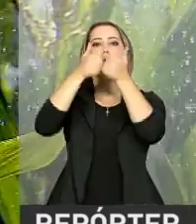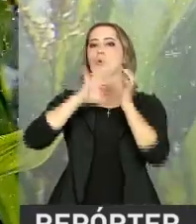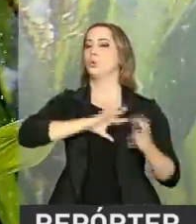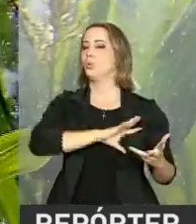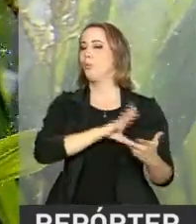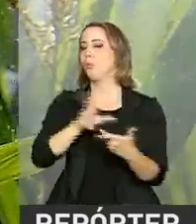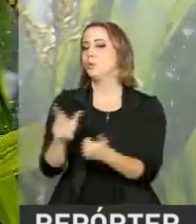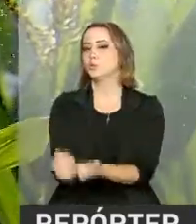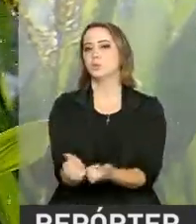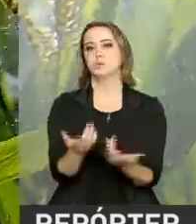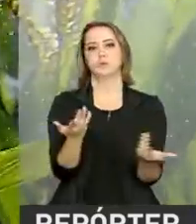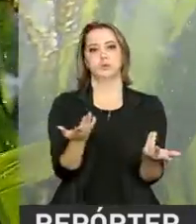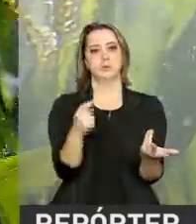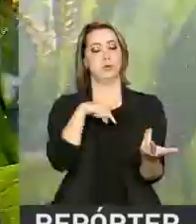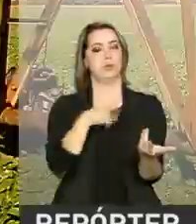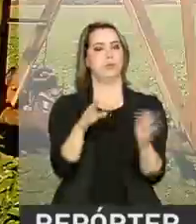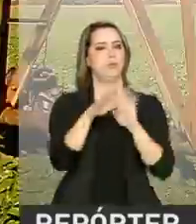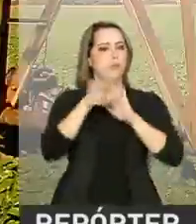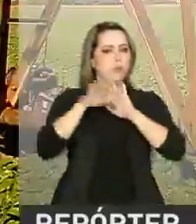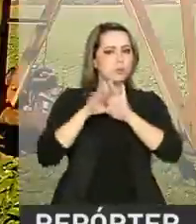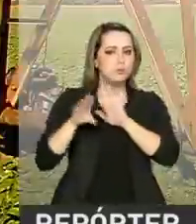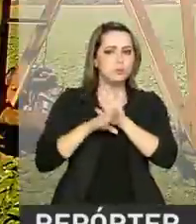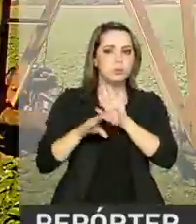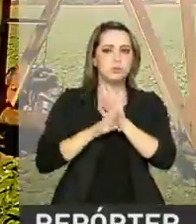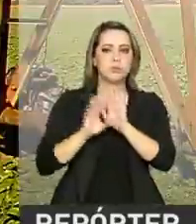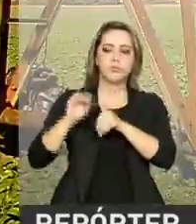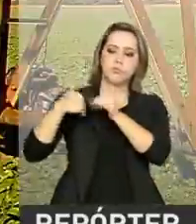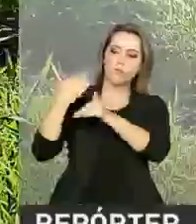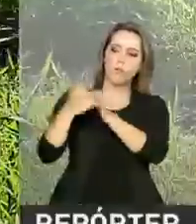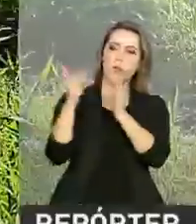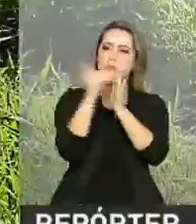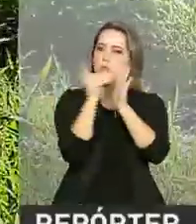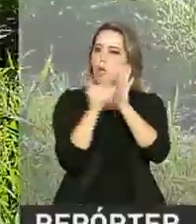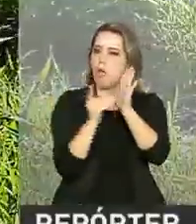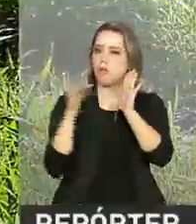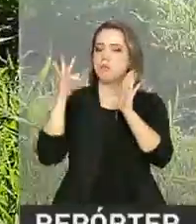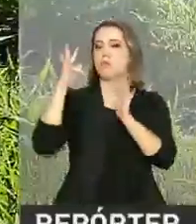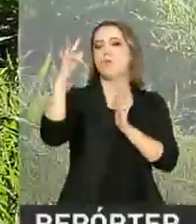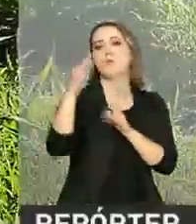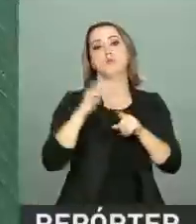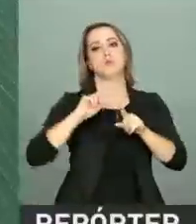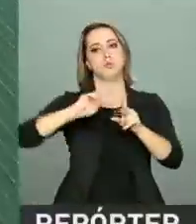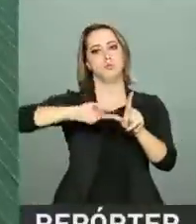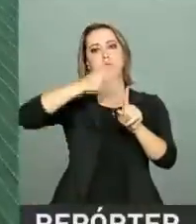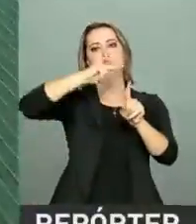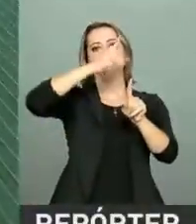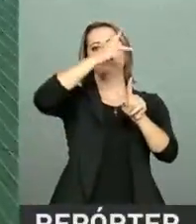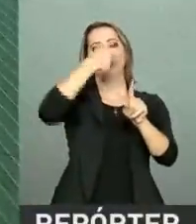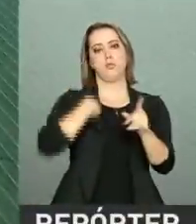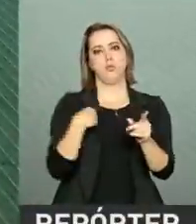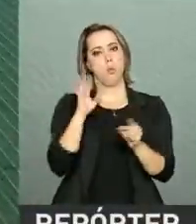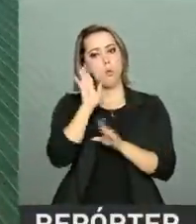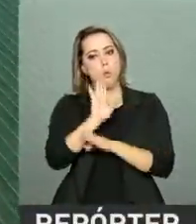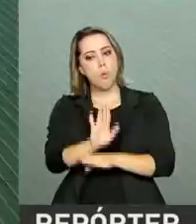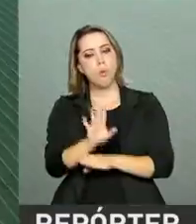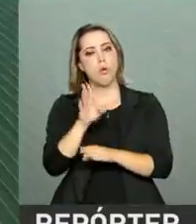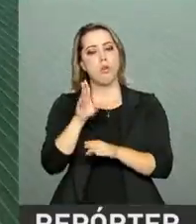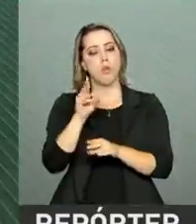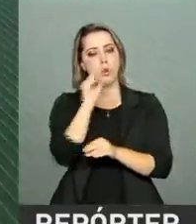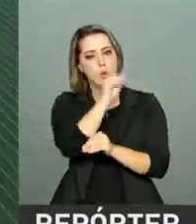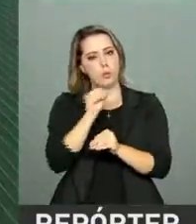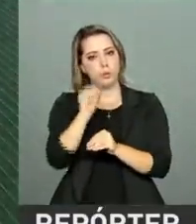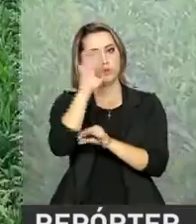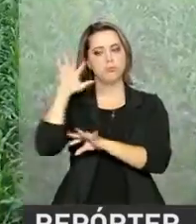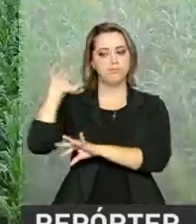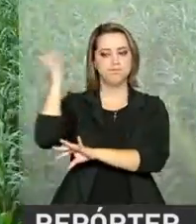e com o programa agro mais nas próximas décadas será possível dobrar a produção preservando a área florestal mas o plano é